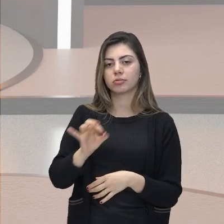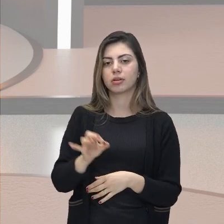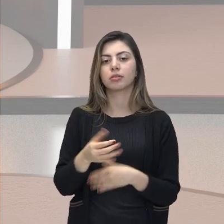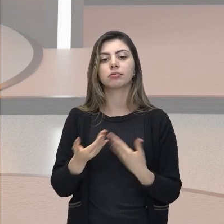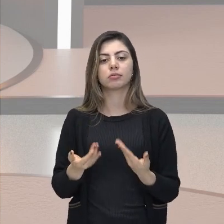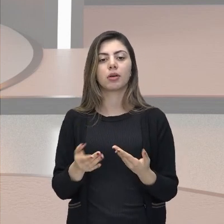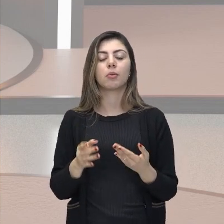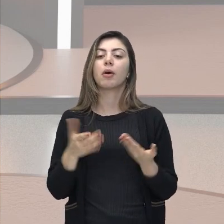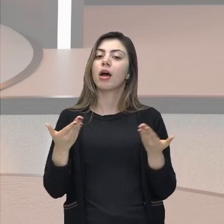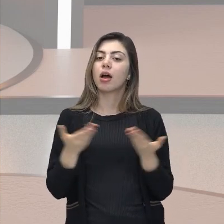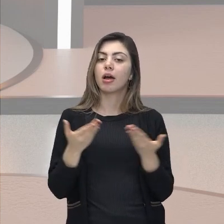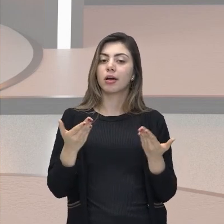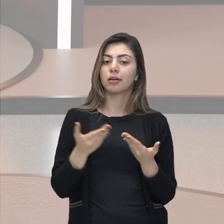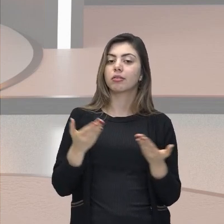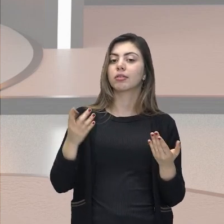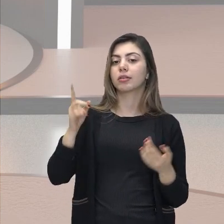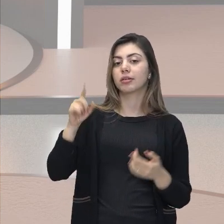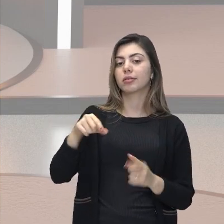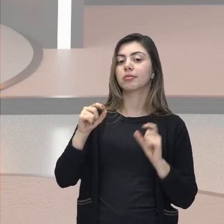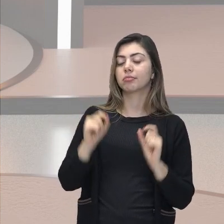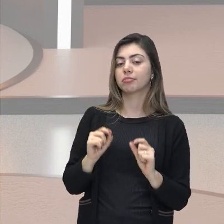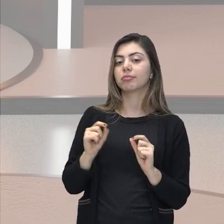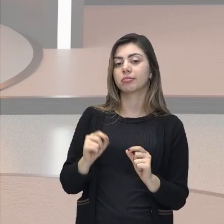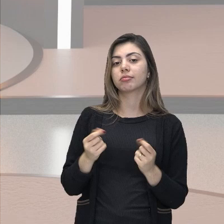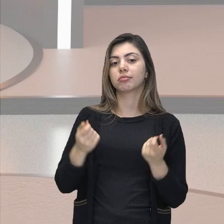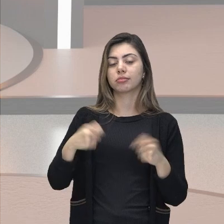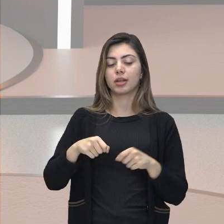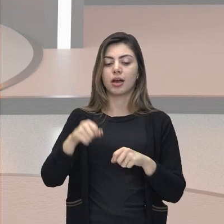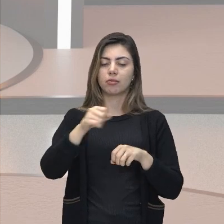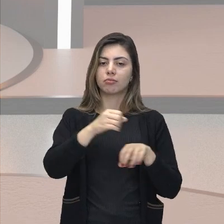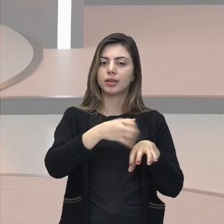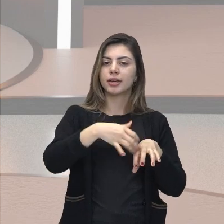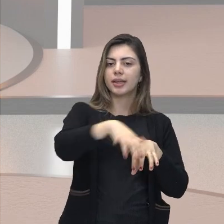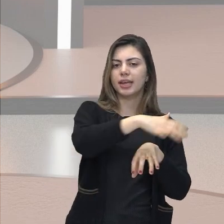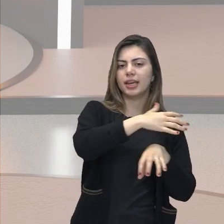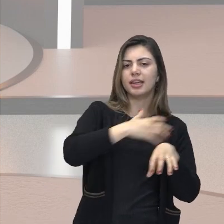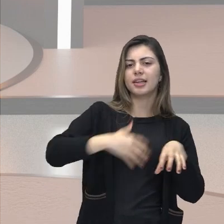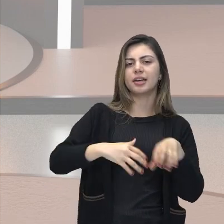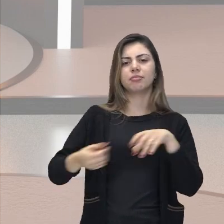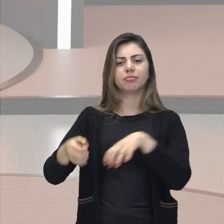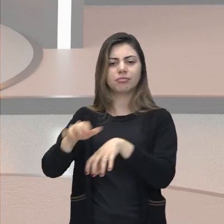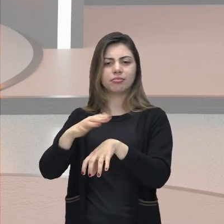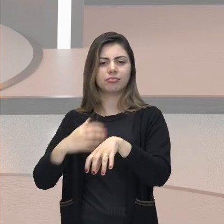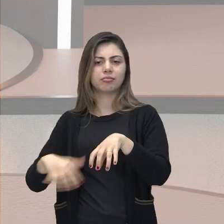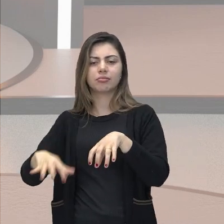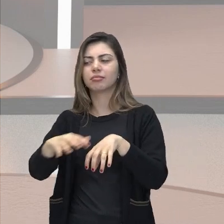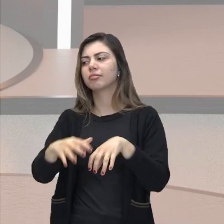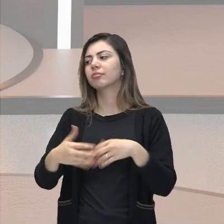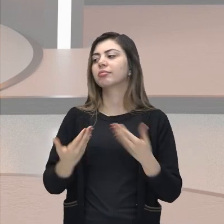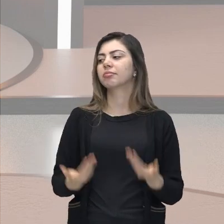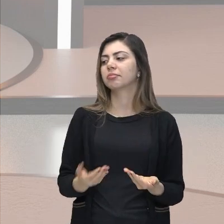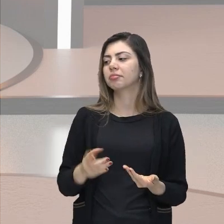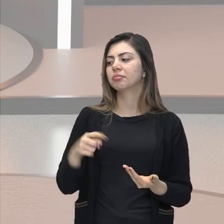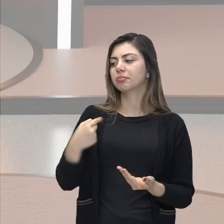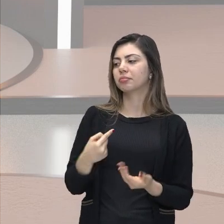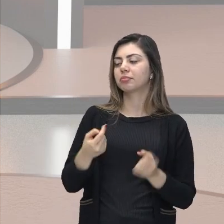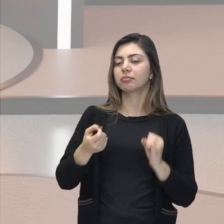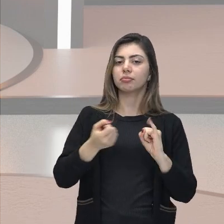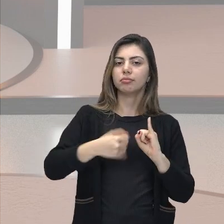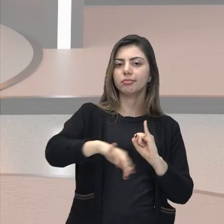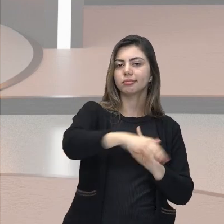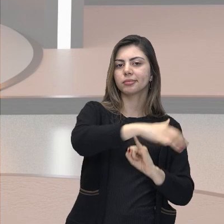parte insular é a parte das ilhas, tá? Vamos dar uma olhadinha aí, a gente vai ver alguma coisa sobre